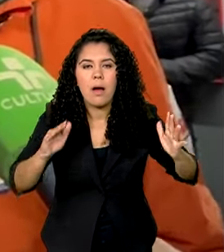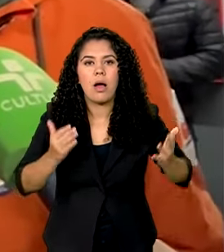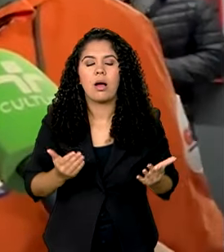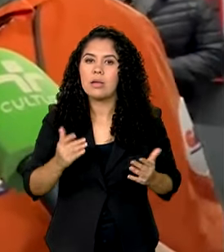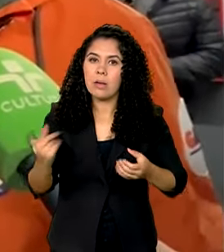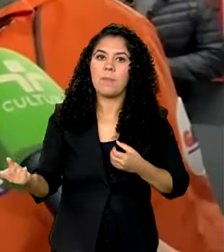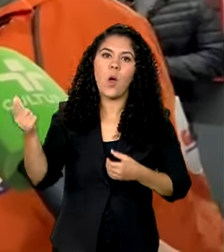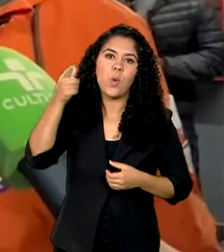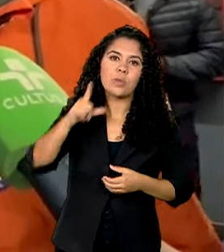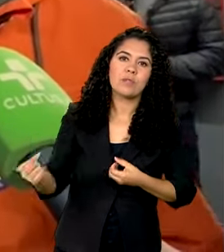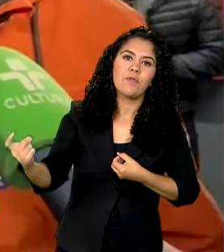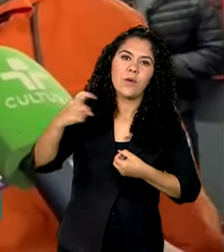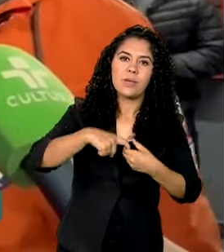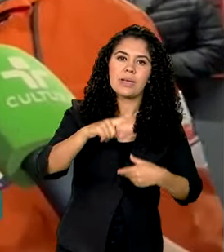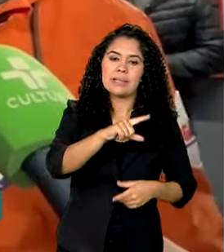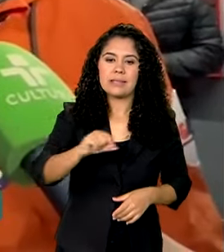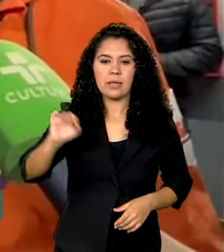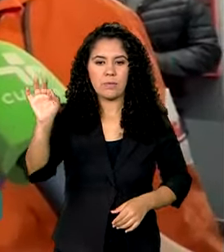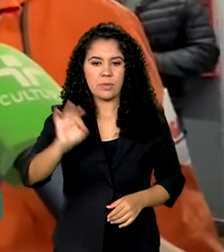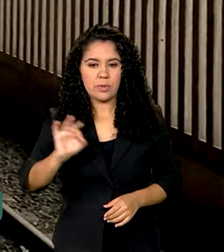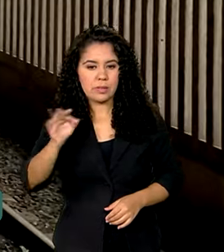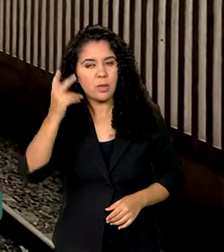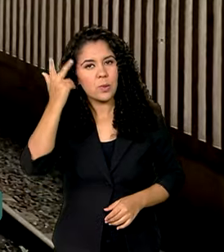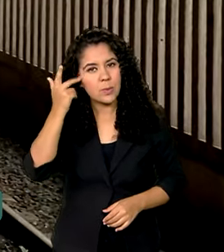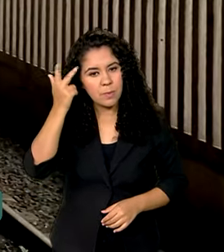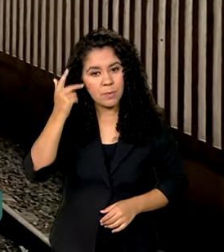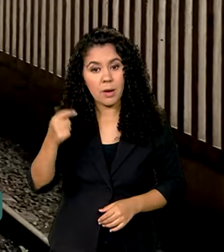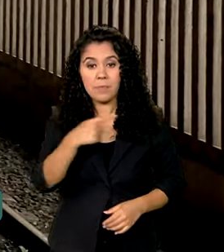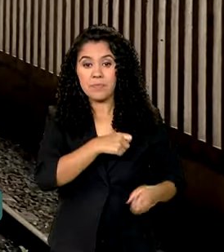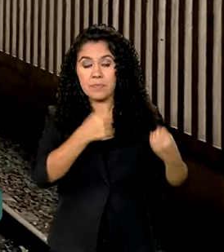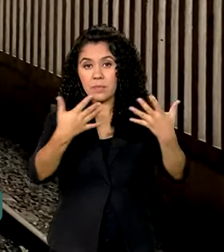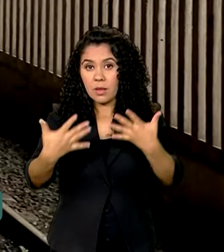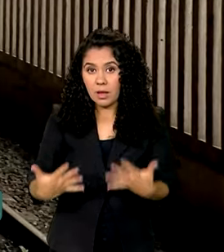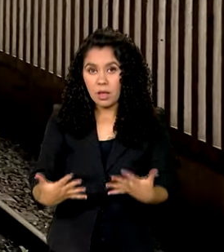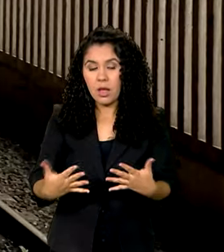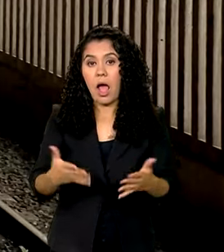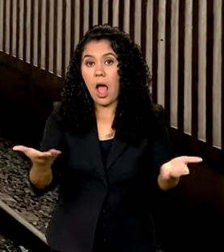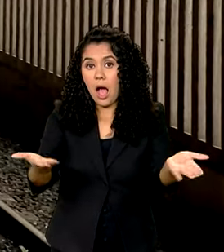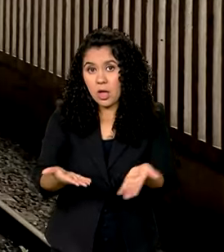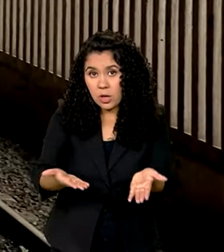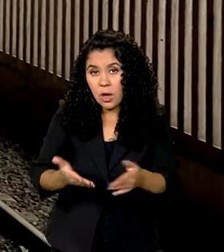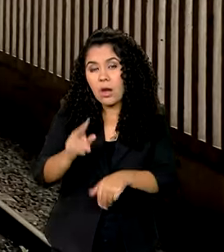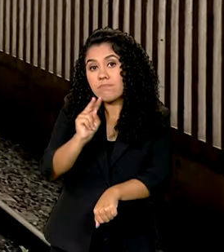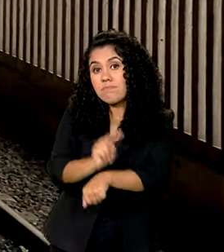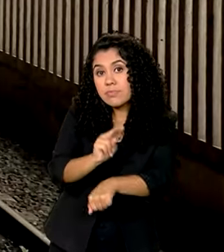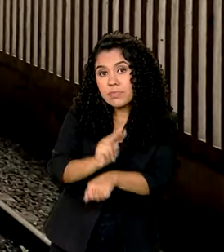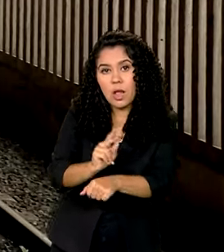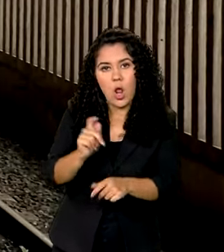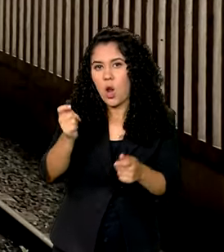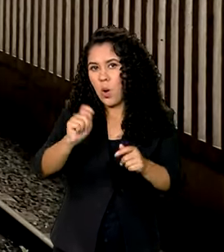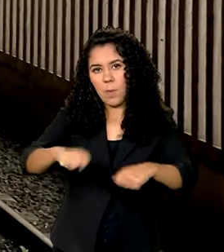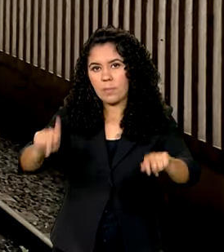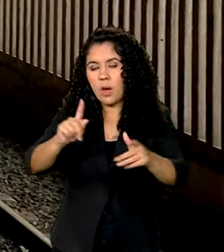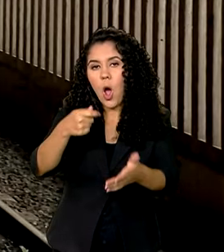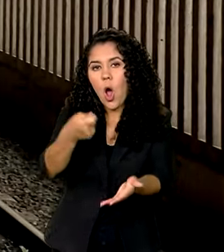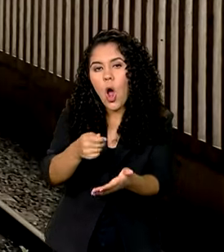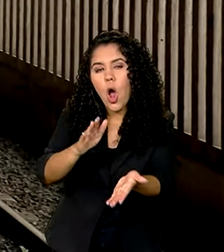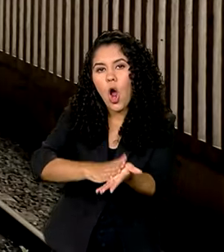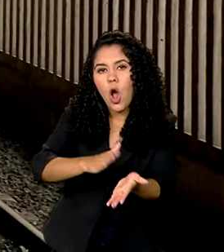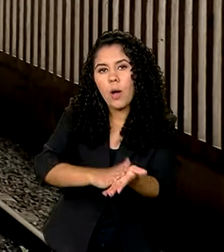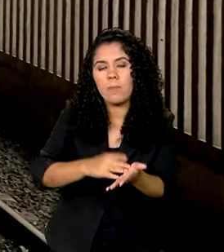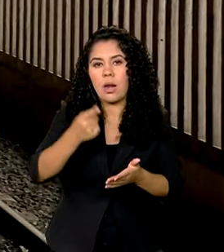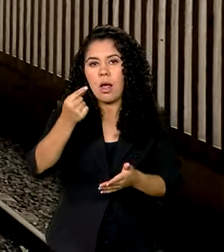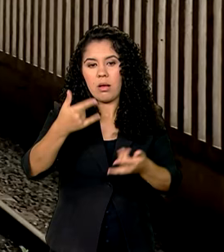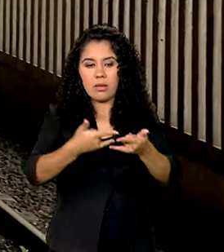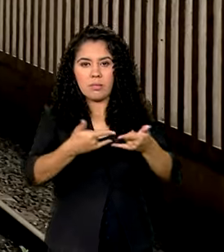voltar 100% à normalidade de serviço prestado. Por enquanto, não haverá cobrança de passagem para o metrô, que vai circular